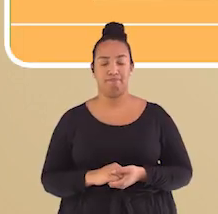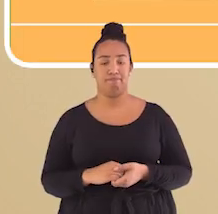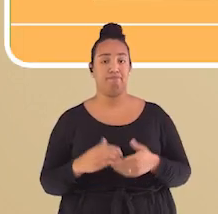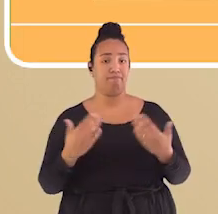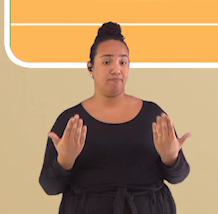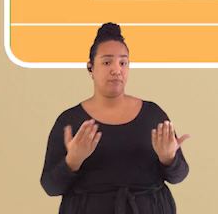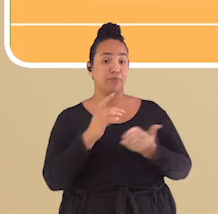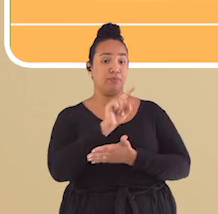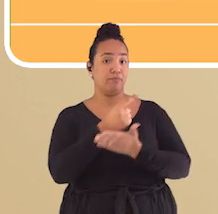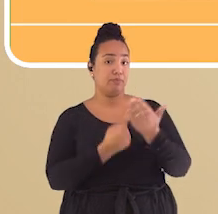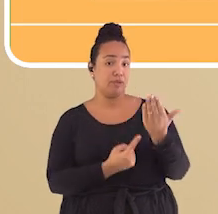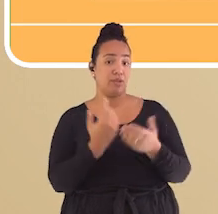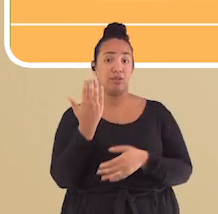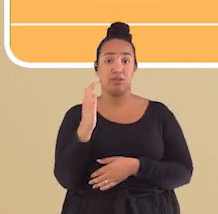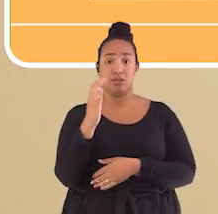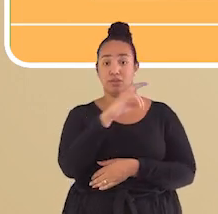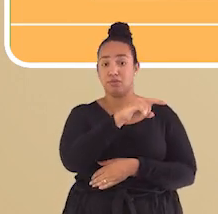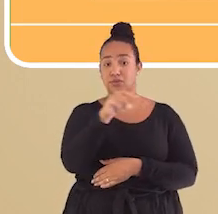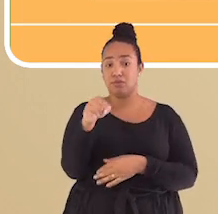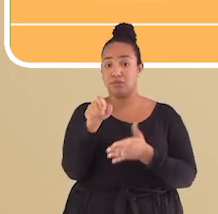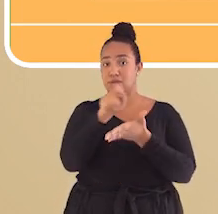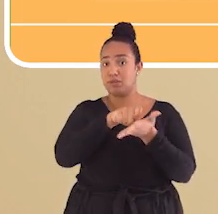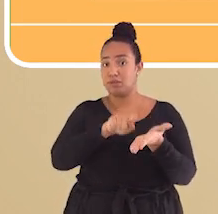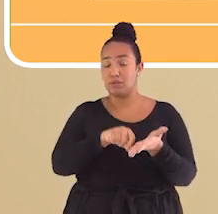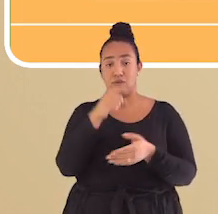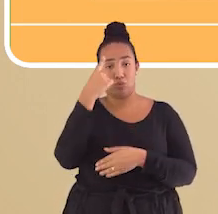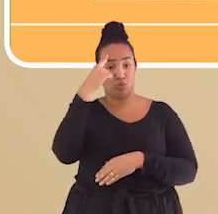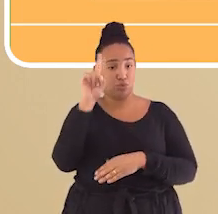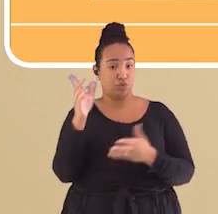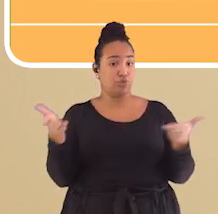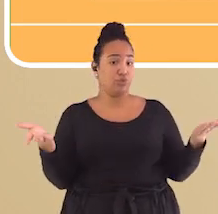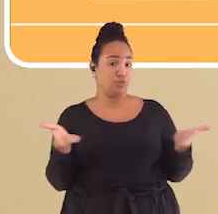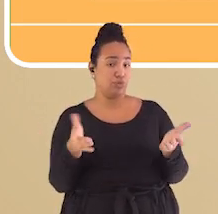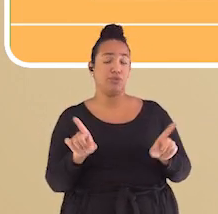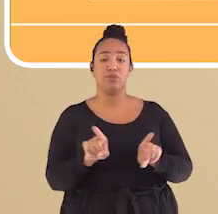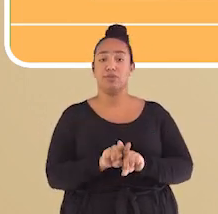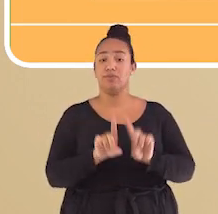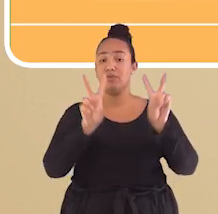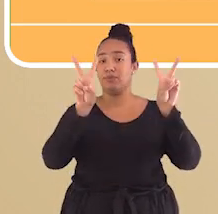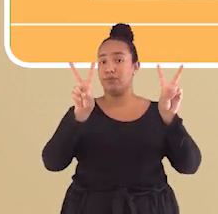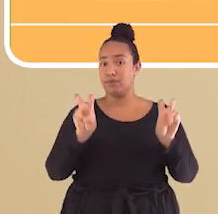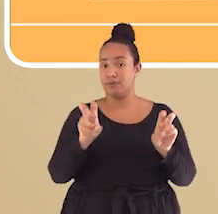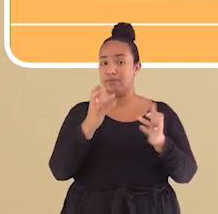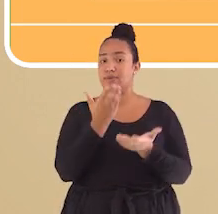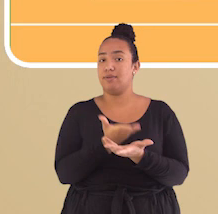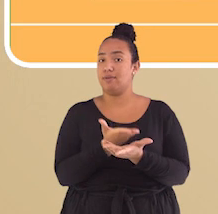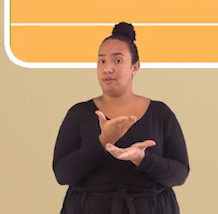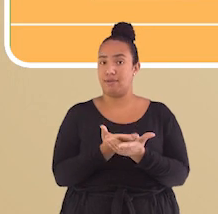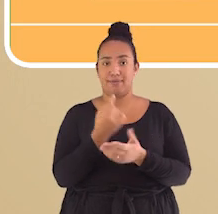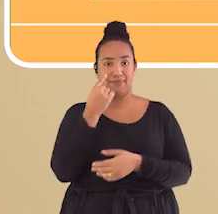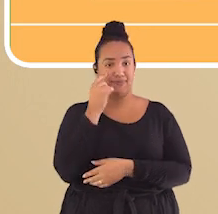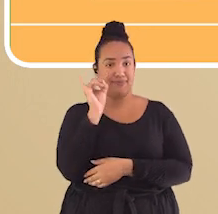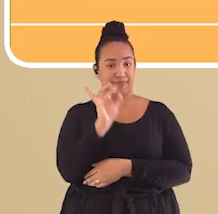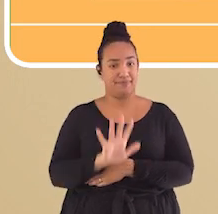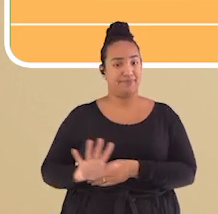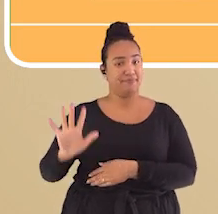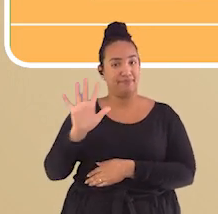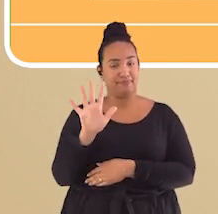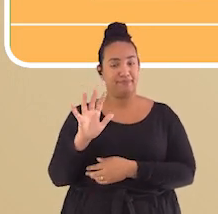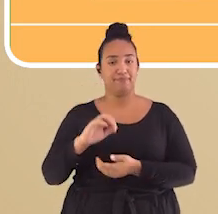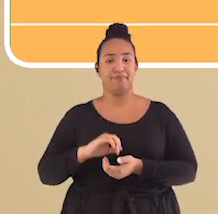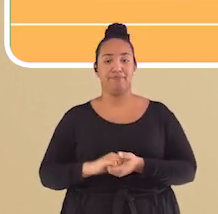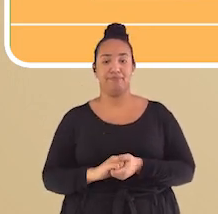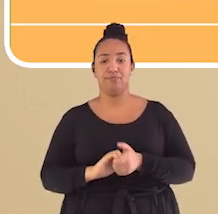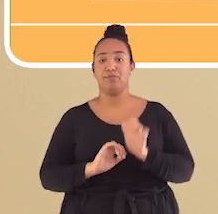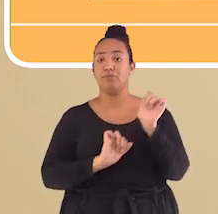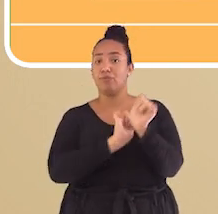Seu caderno de ciências, escreva a data de hoje e também o título que aparece aí na sua tela, que